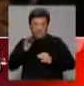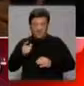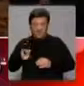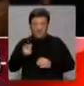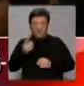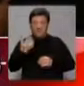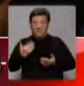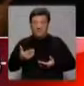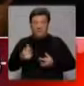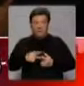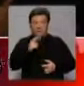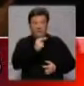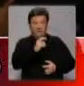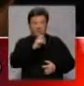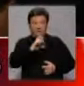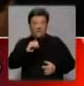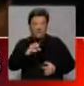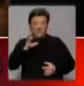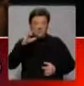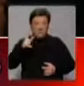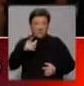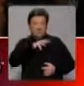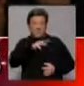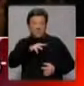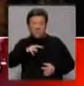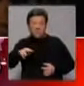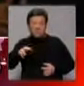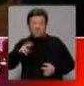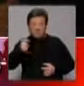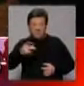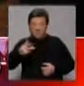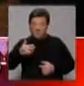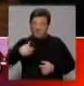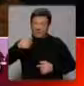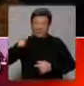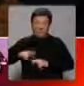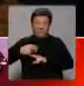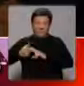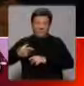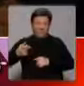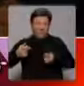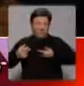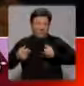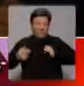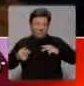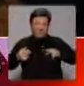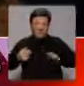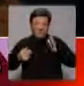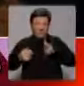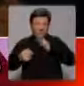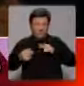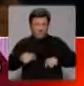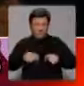está na nos 380.000 milhões de euros É mais do dobro da dívida portuguesa mas já me disseram aqui em